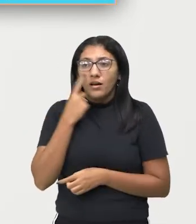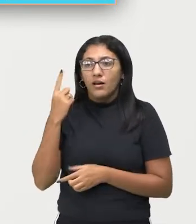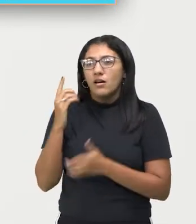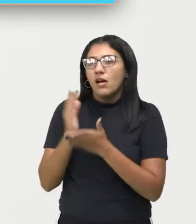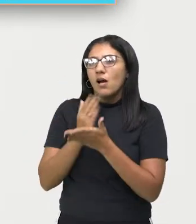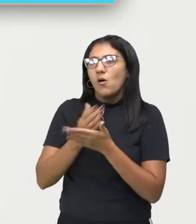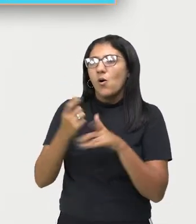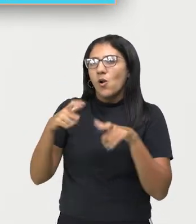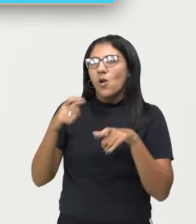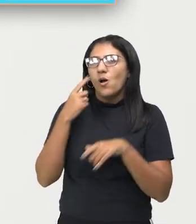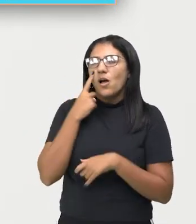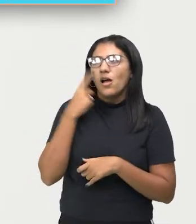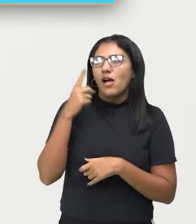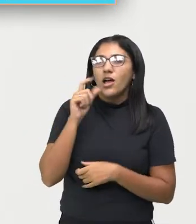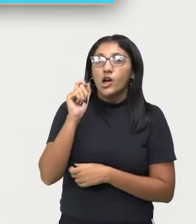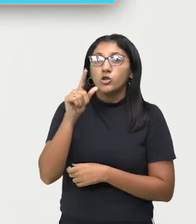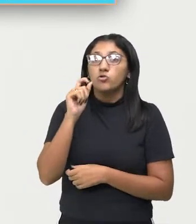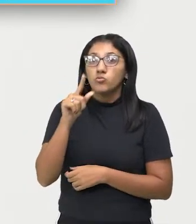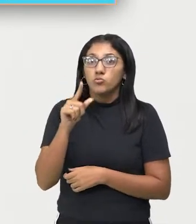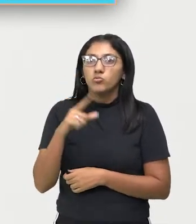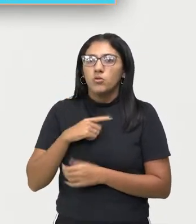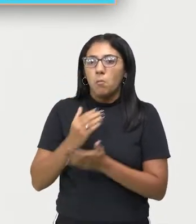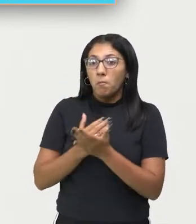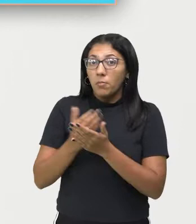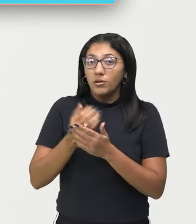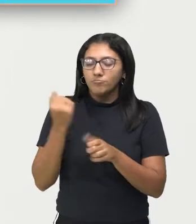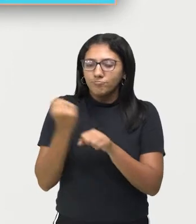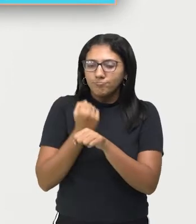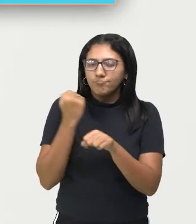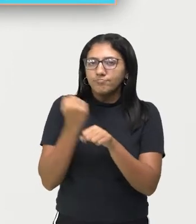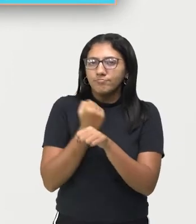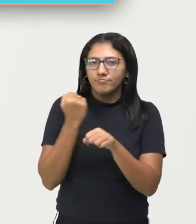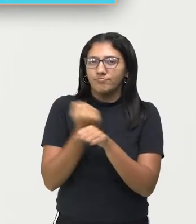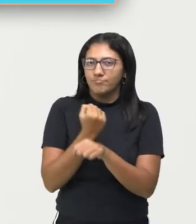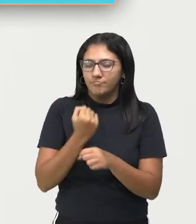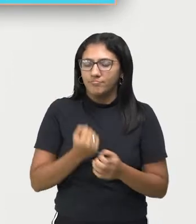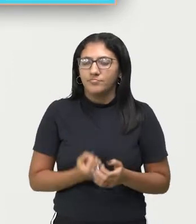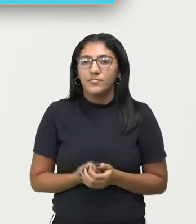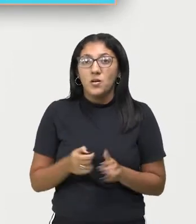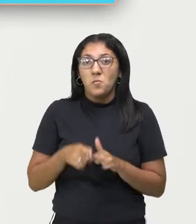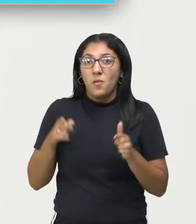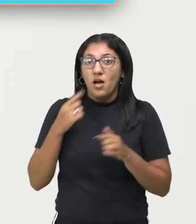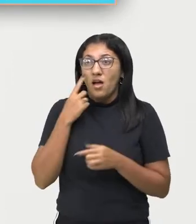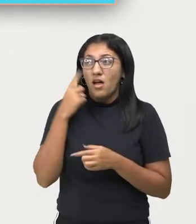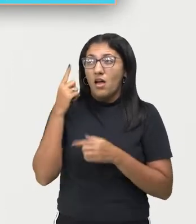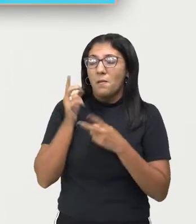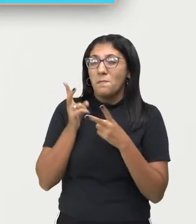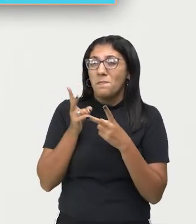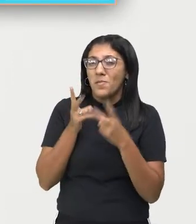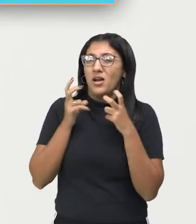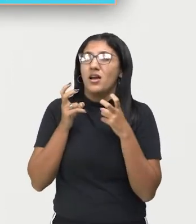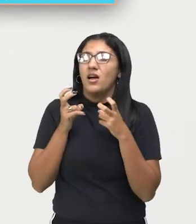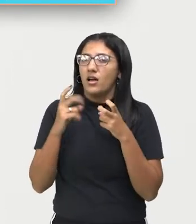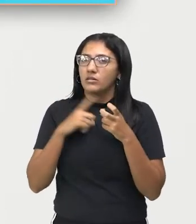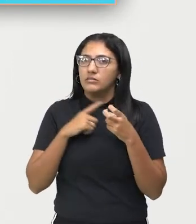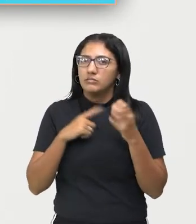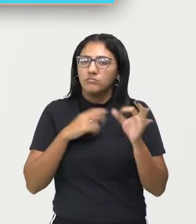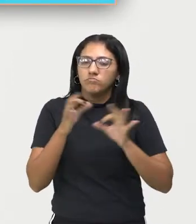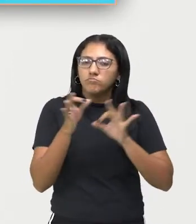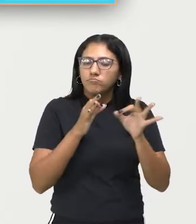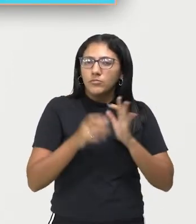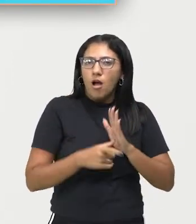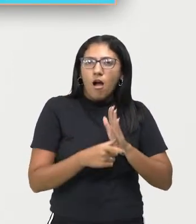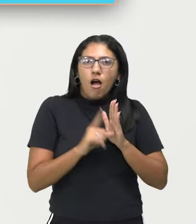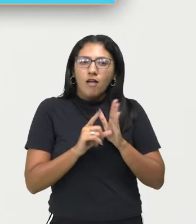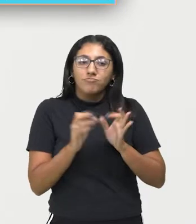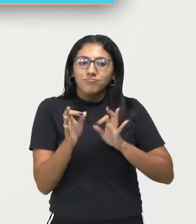alguns pontos azuis que a gente observa, já em construção. Mas a gente observa que há um planejamento